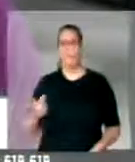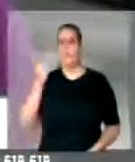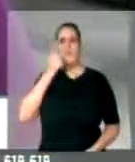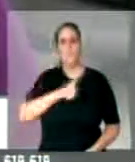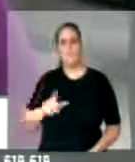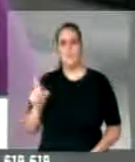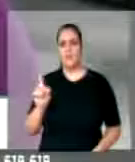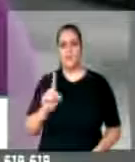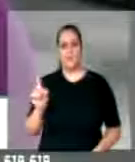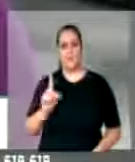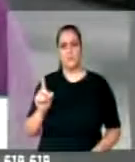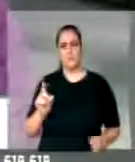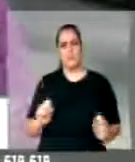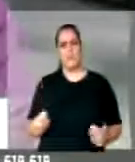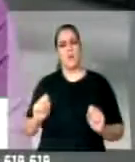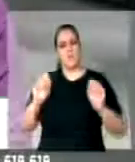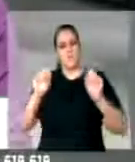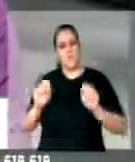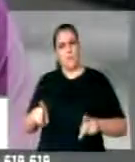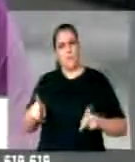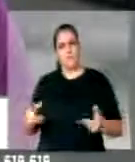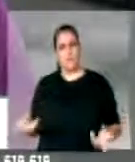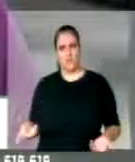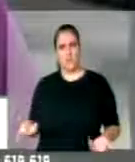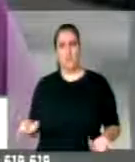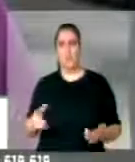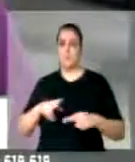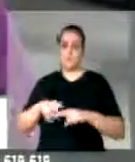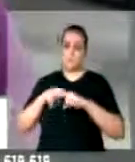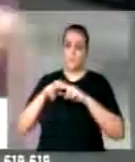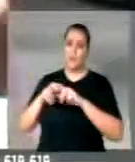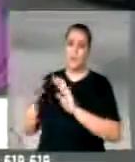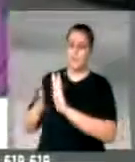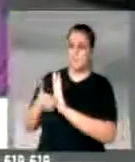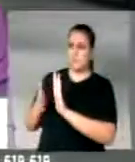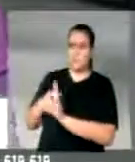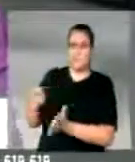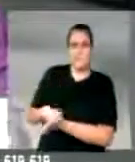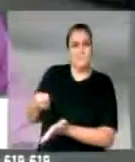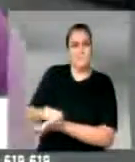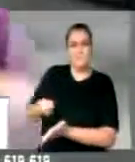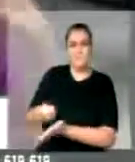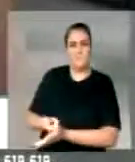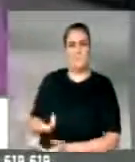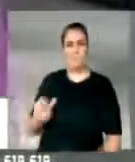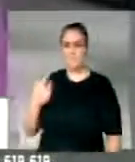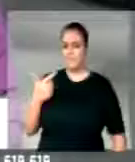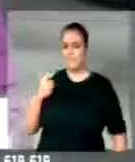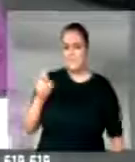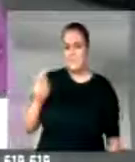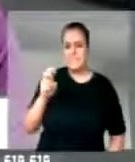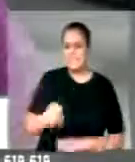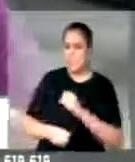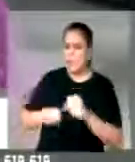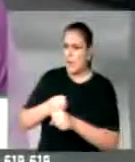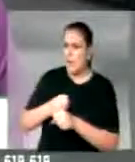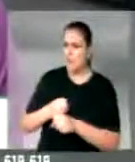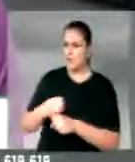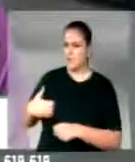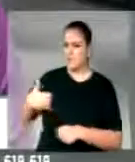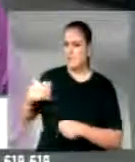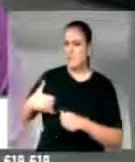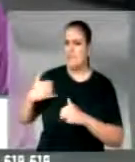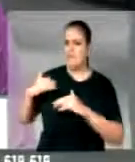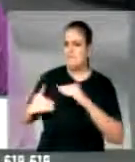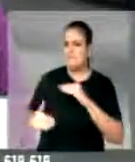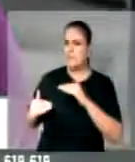alcançar a aposentadoria pelas exigências dessa reforma, seja a carência de 25 anos, a elevação da idade mínima e tudo